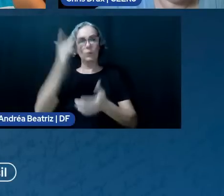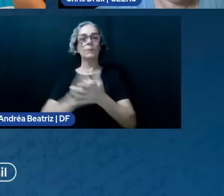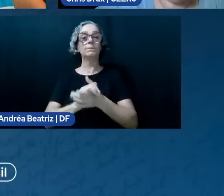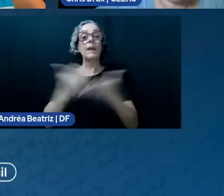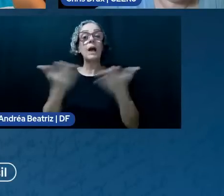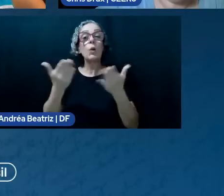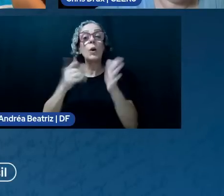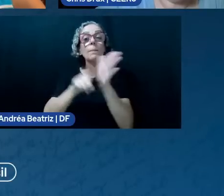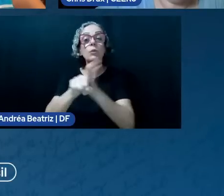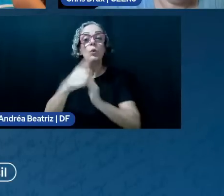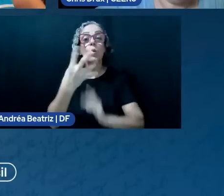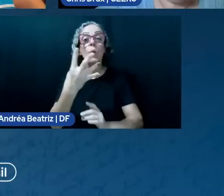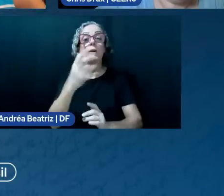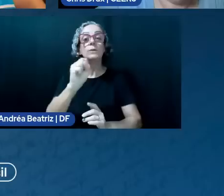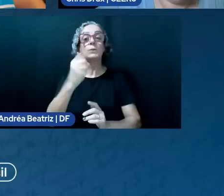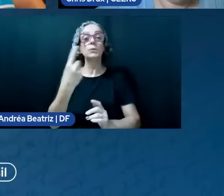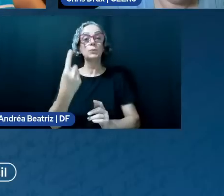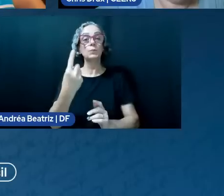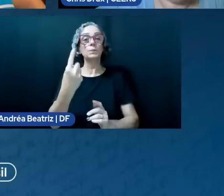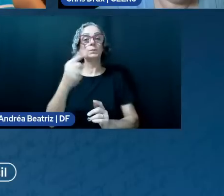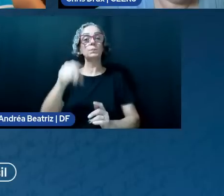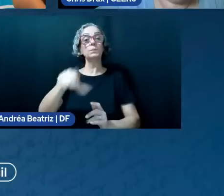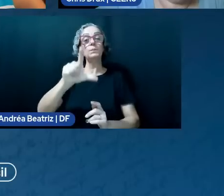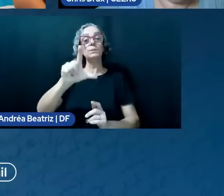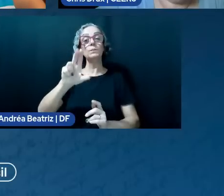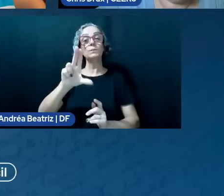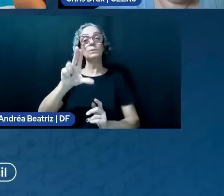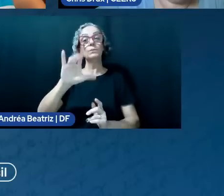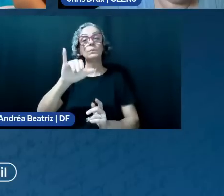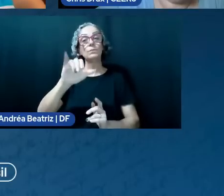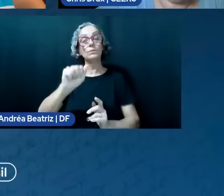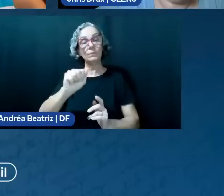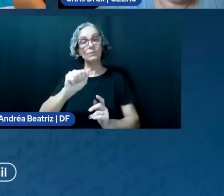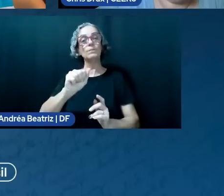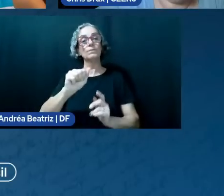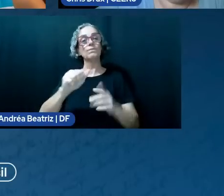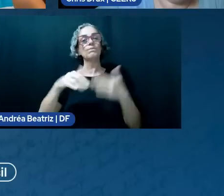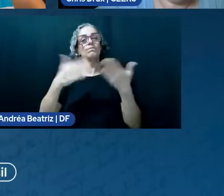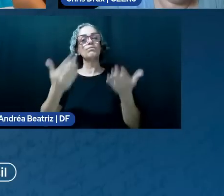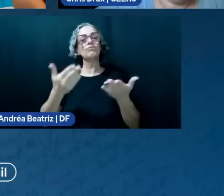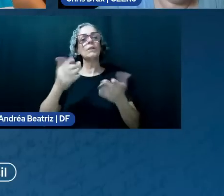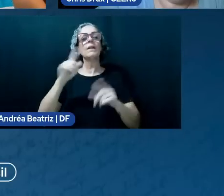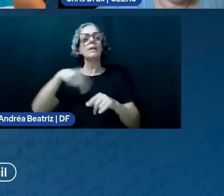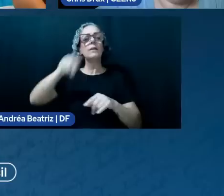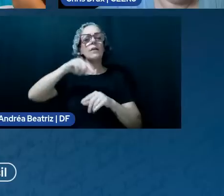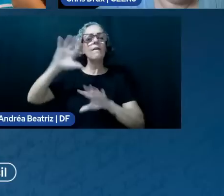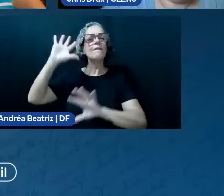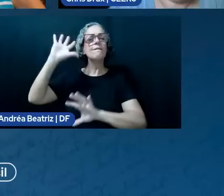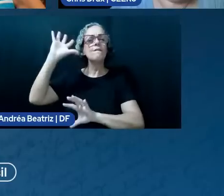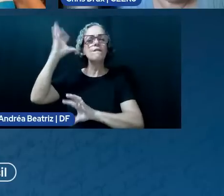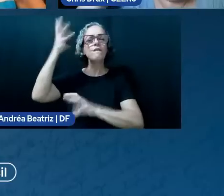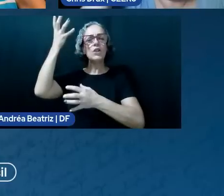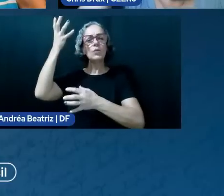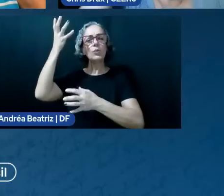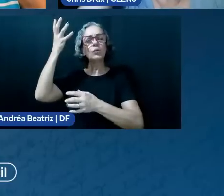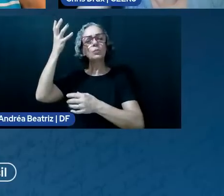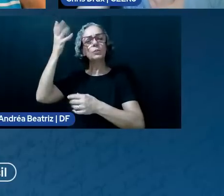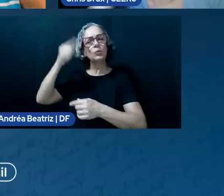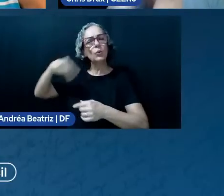481, Lúcia. Desempenham os espíritos algum papel nos fenômenos que se dão com os indivíduos chamados